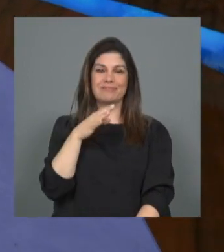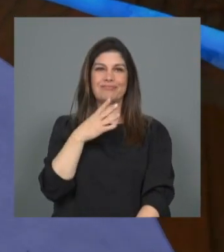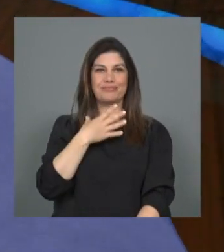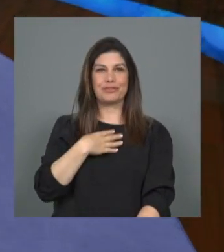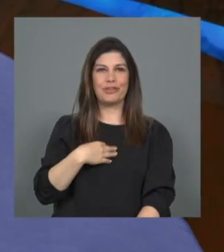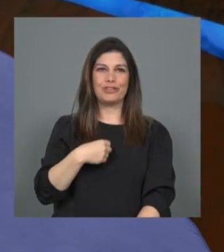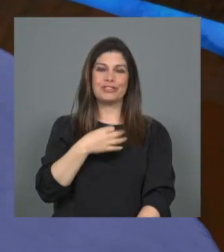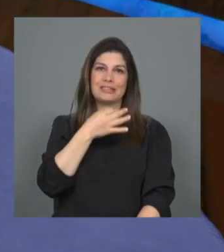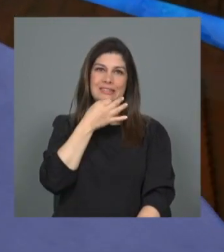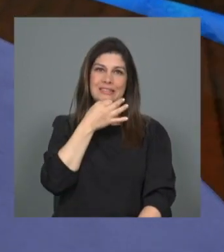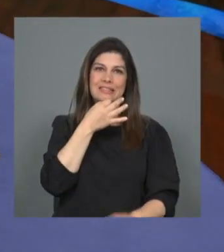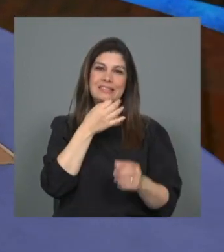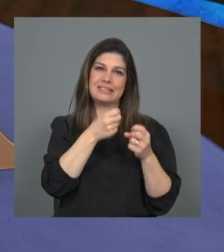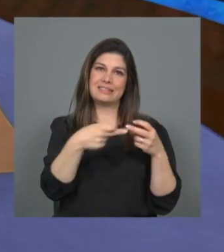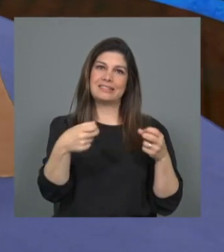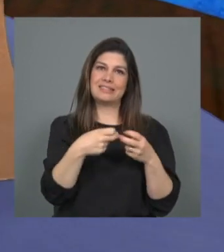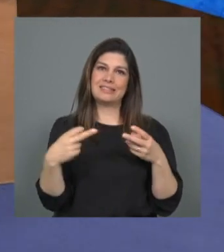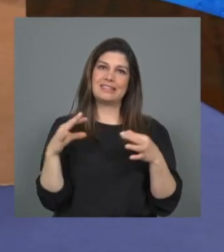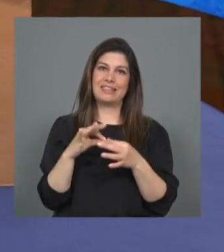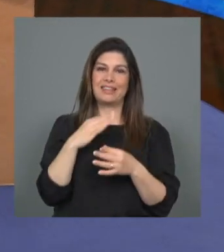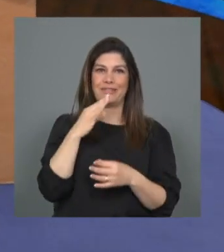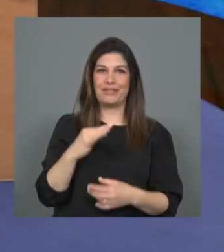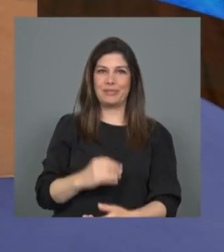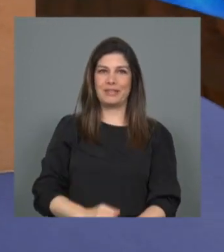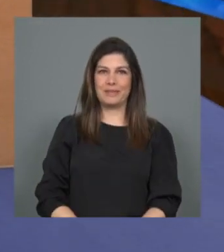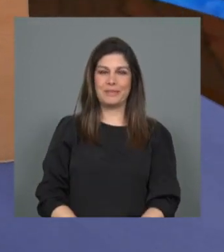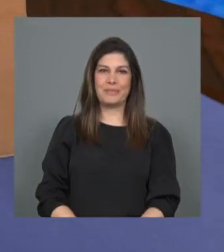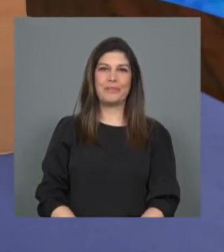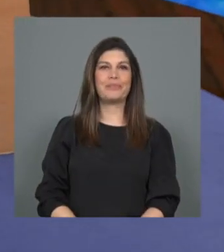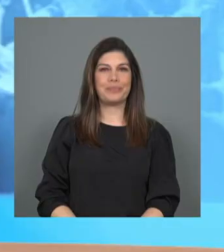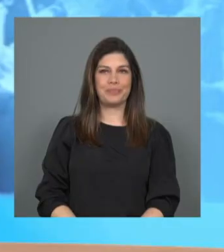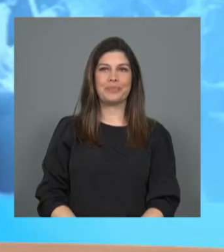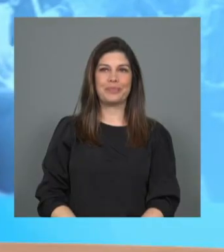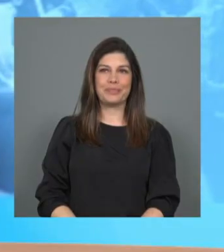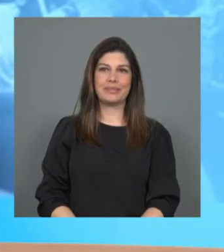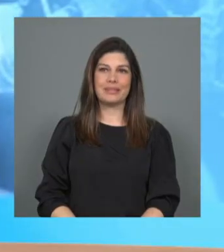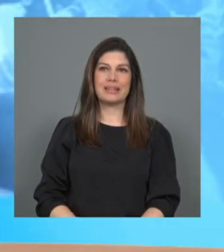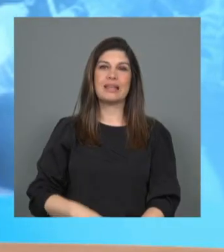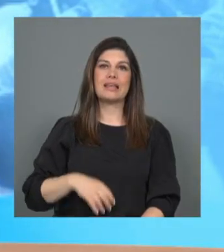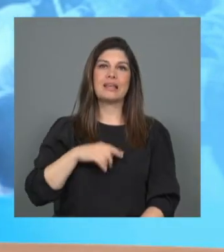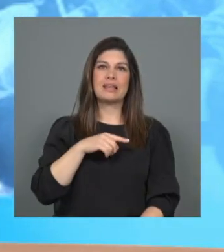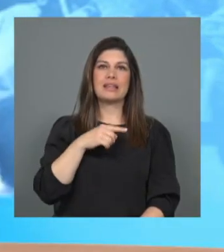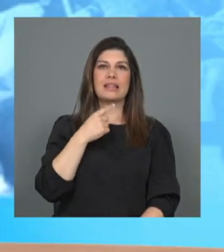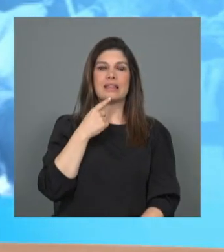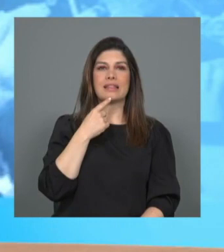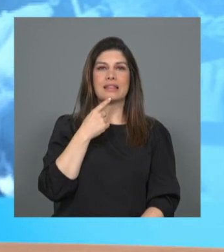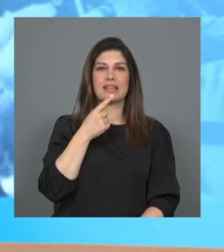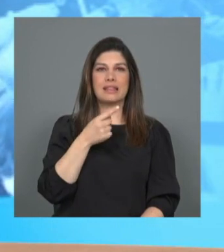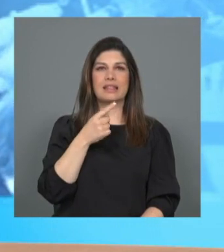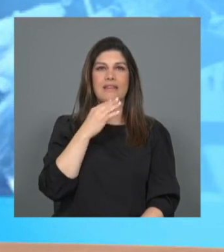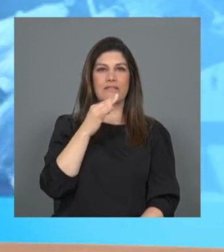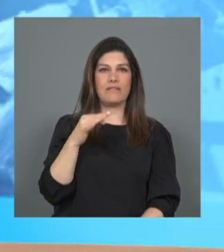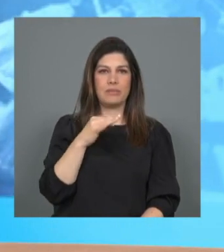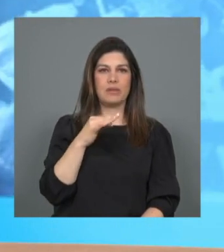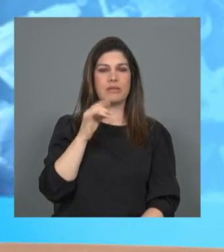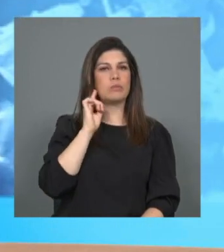desinstalam também no ambiente familiar. Sim, e essencialmente esta noção de que a família representa um núcleo muito